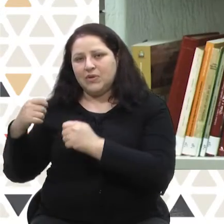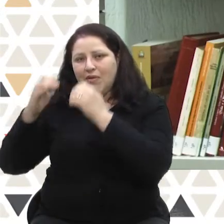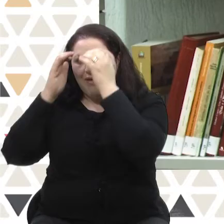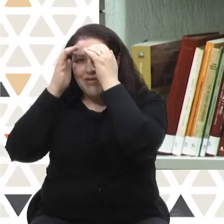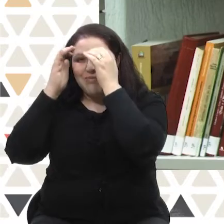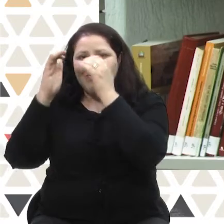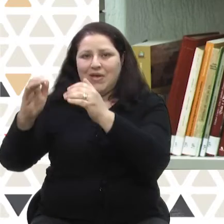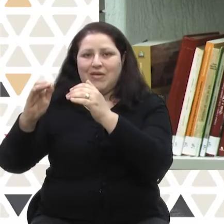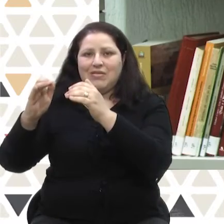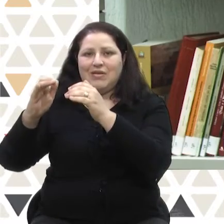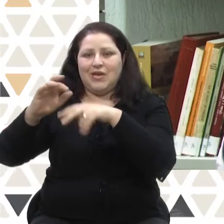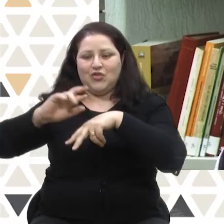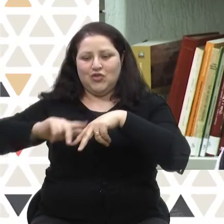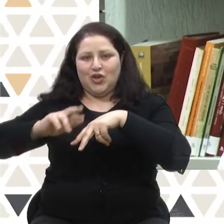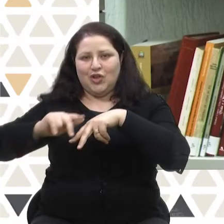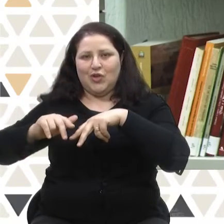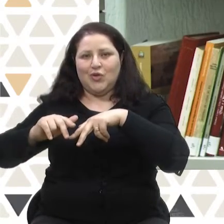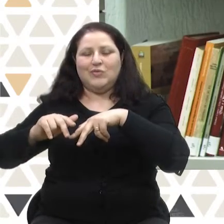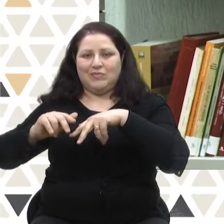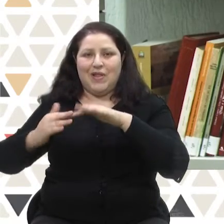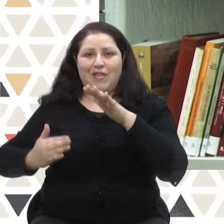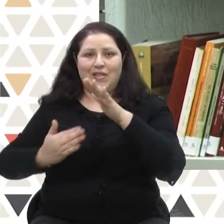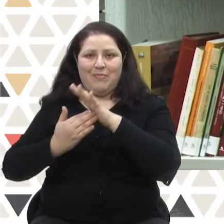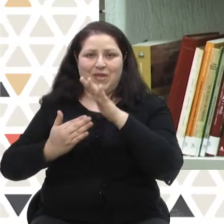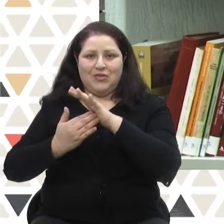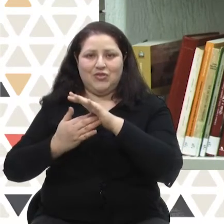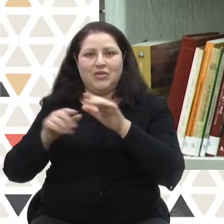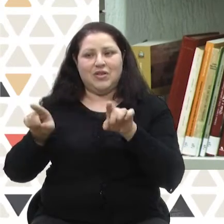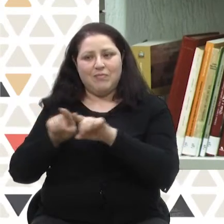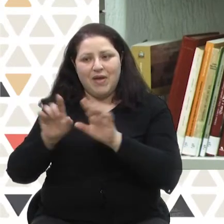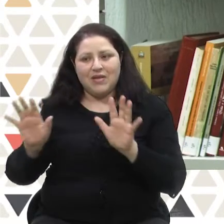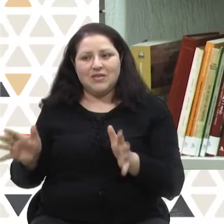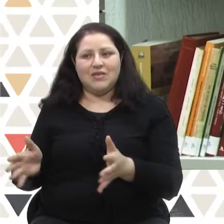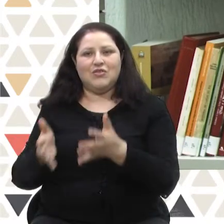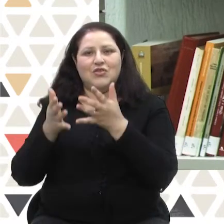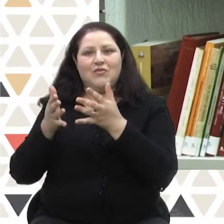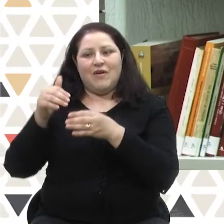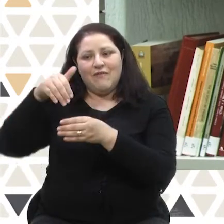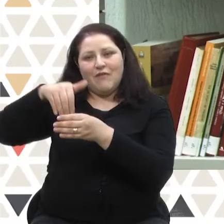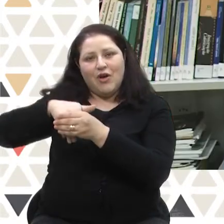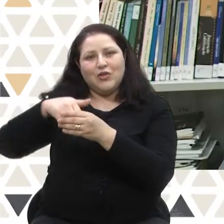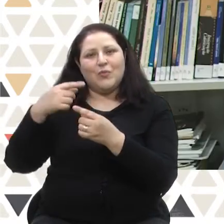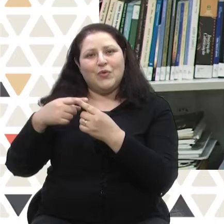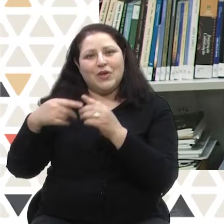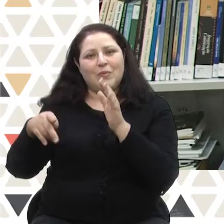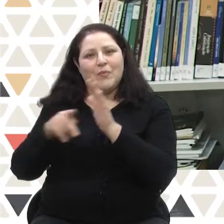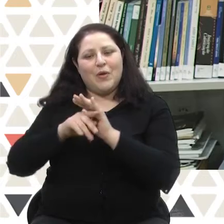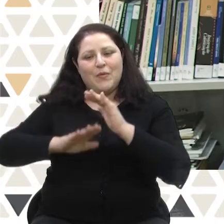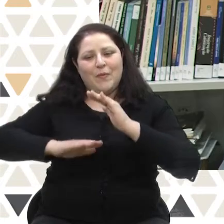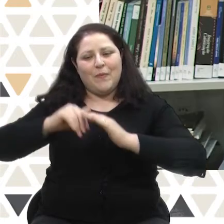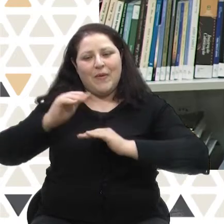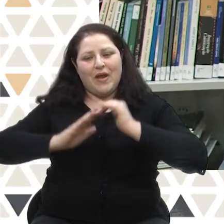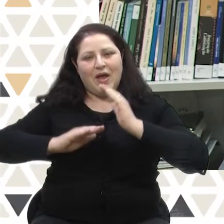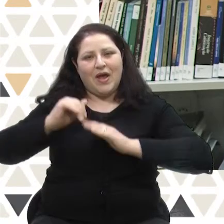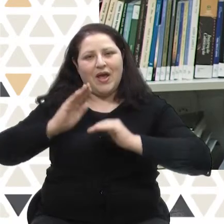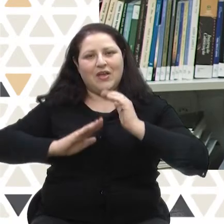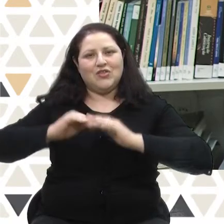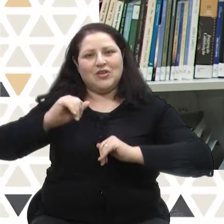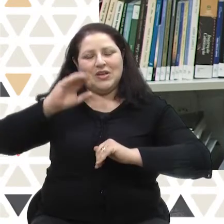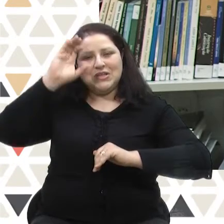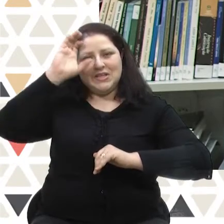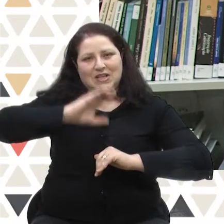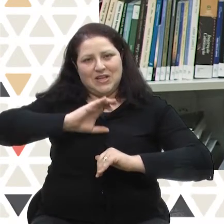essa oportunidade, vamos aprofundar os estudos em relação à federação no Brasil e vamos incentivar o voto,